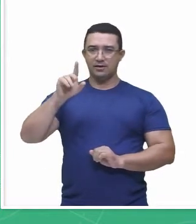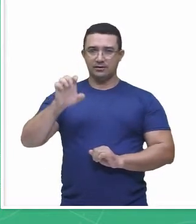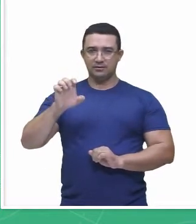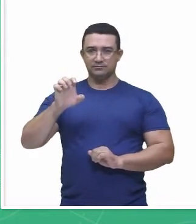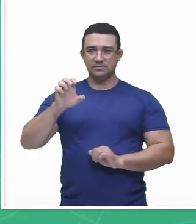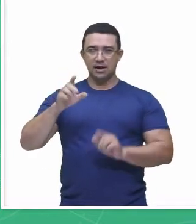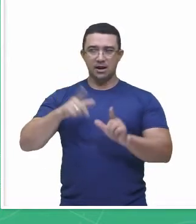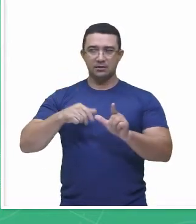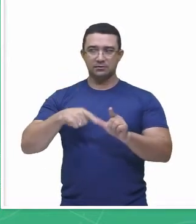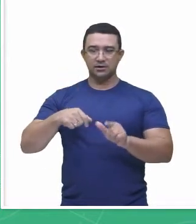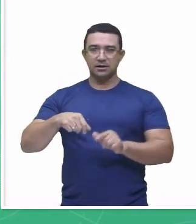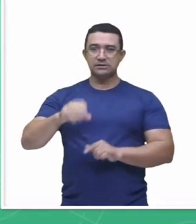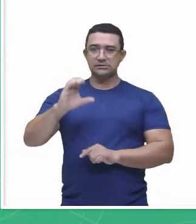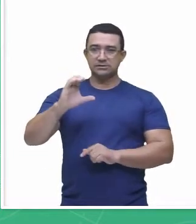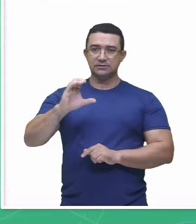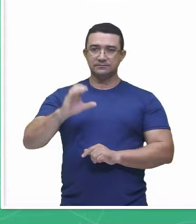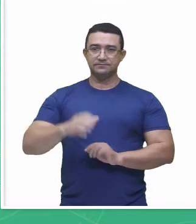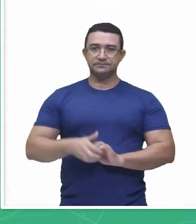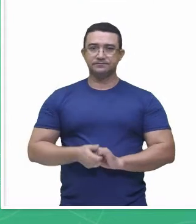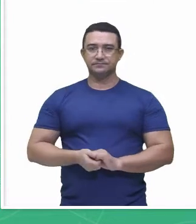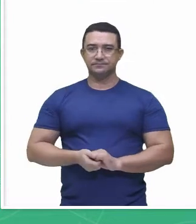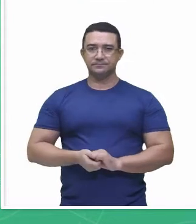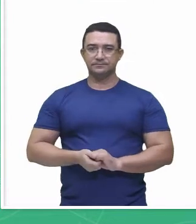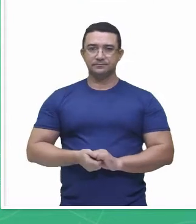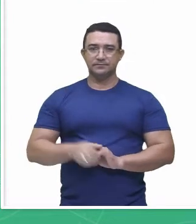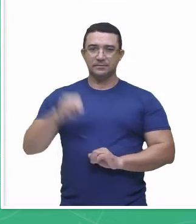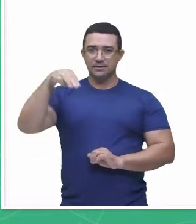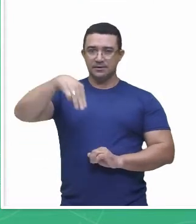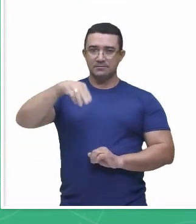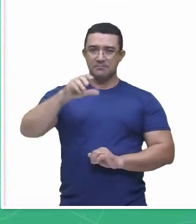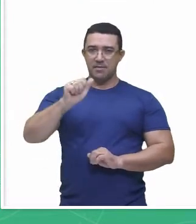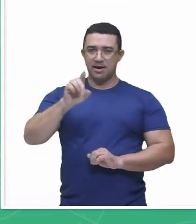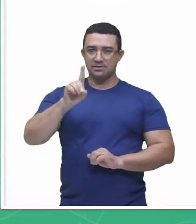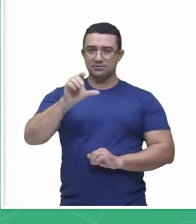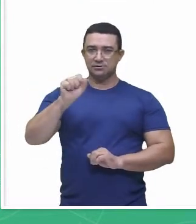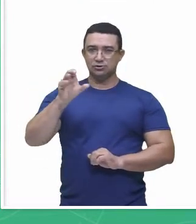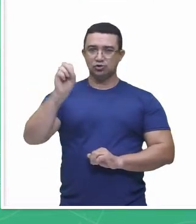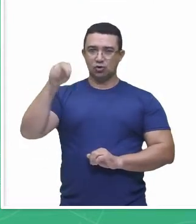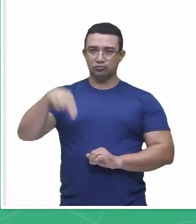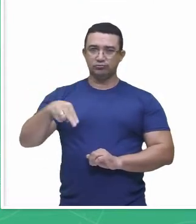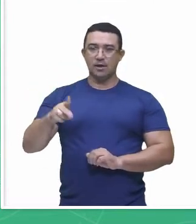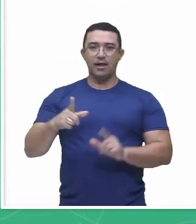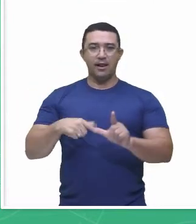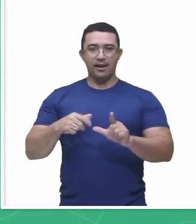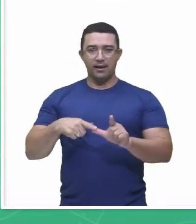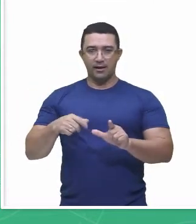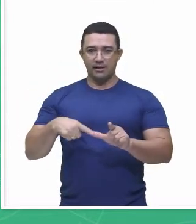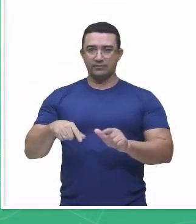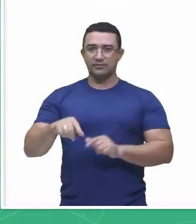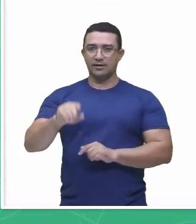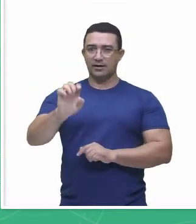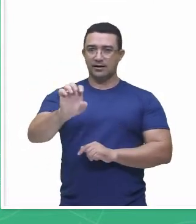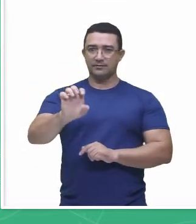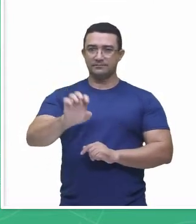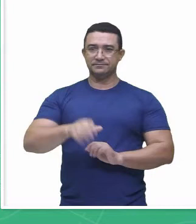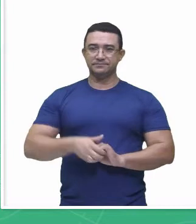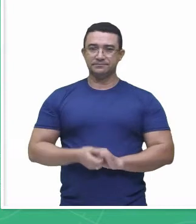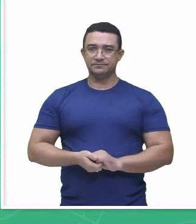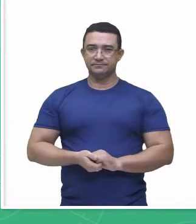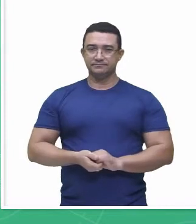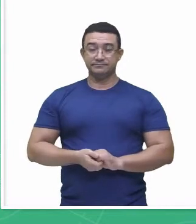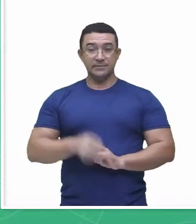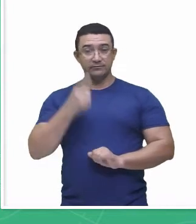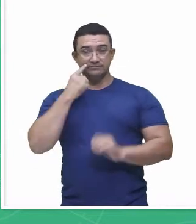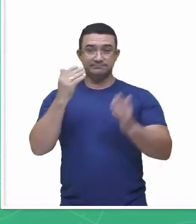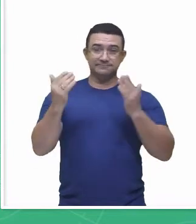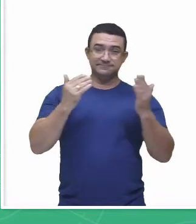que é a letra C, né, apostando aí que é a letra C, Madison dizendo que é letra E. Vamos ver aí, gente. O pessoal,